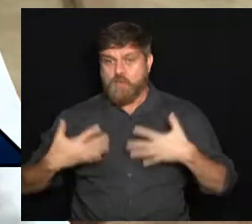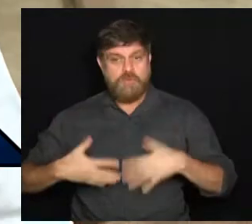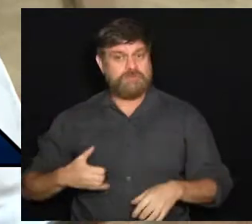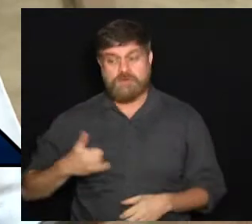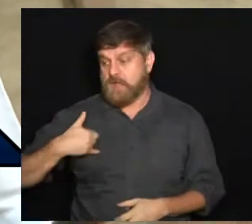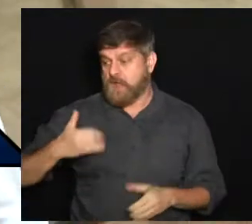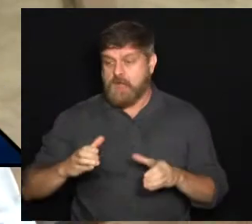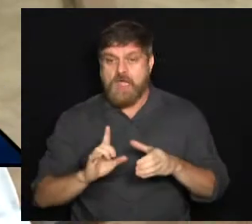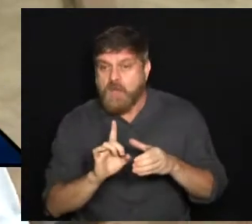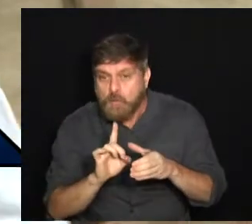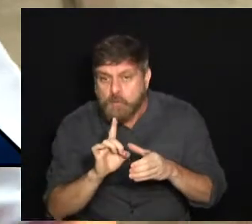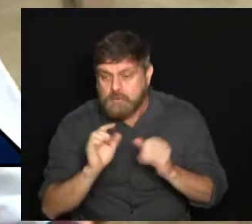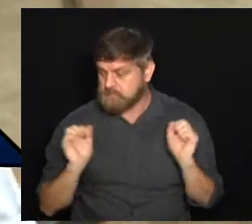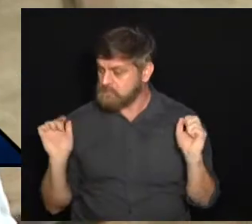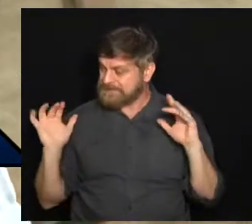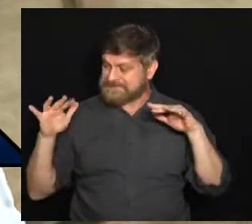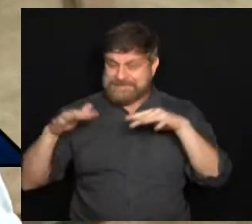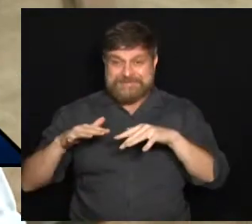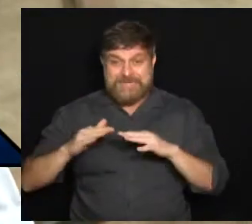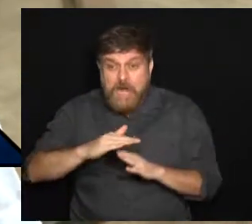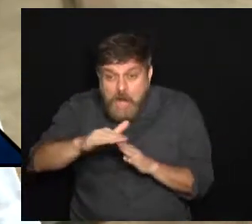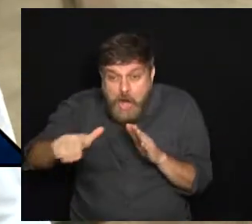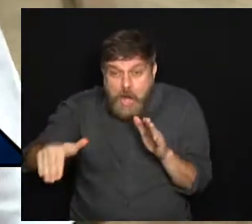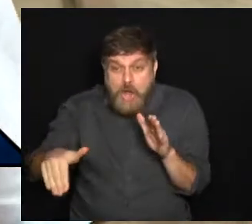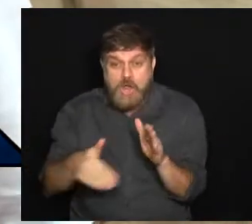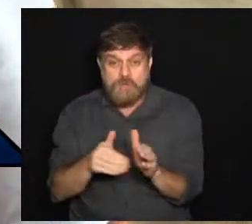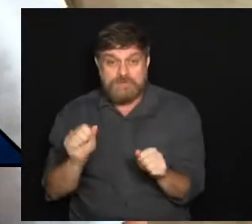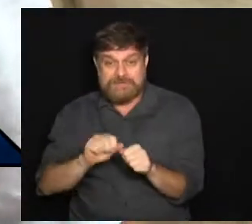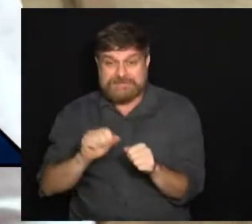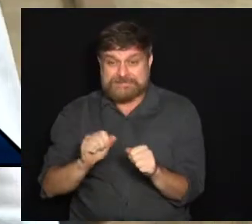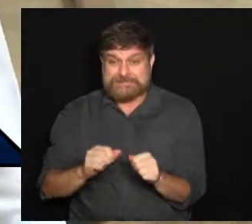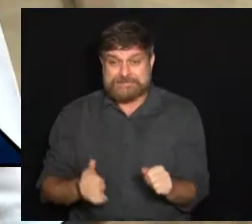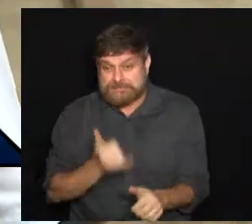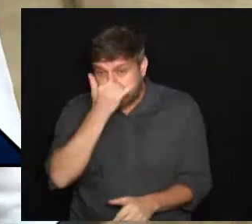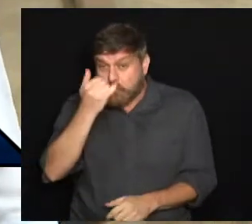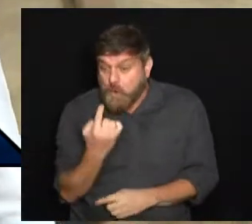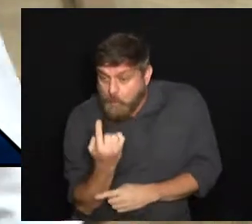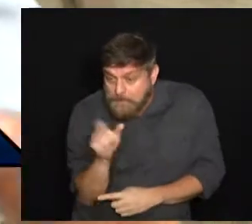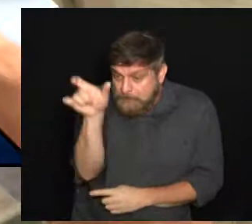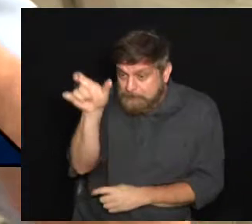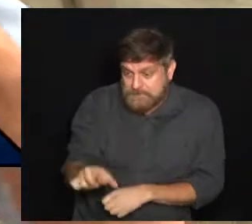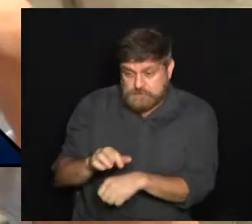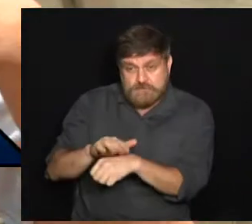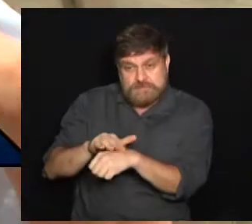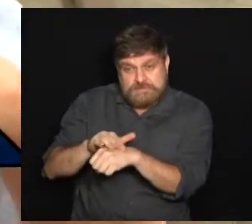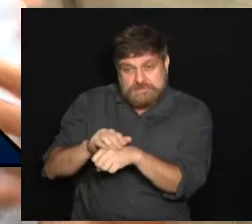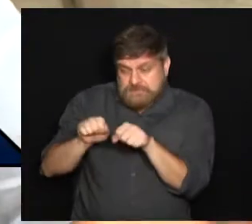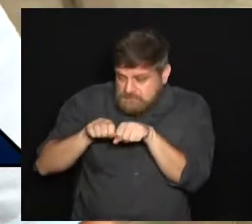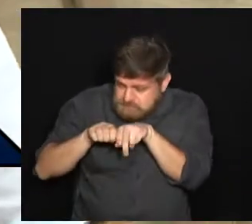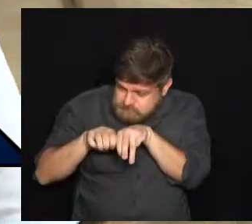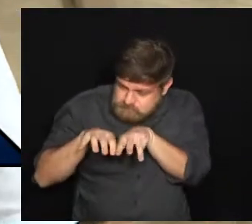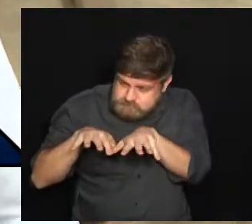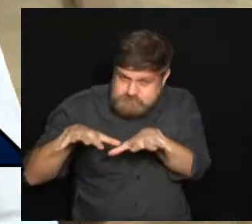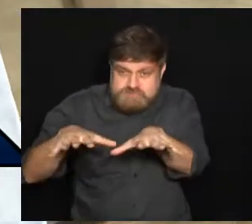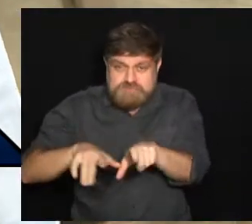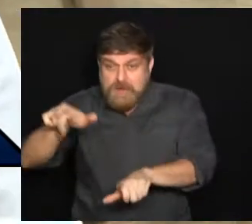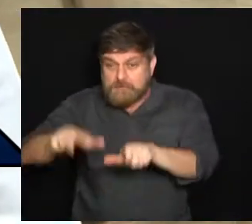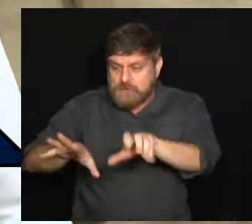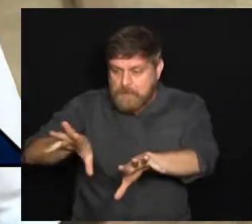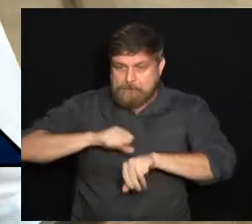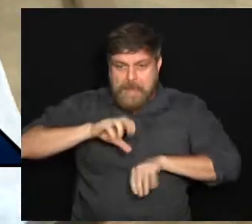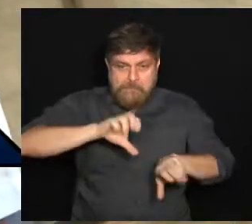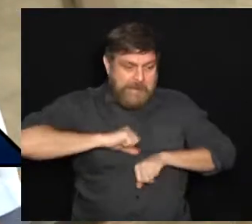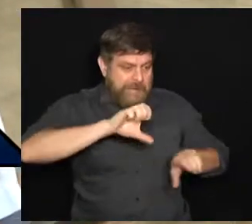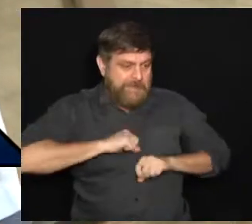Aniversário, todos esses eventos são eventos que aumentam a possibilidade de um agente contaminado contaminar uma grande quantidade de pessoas. Esse vírus,